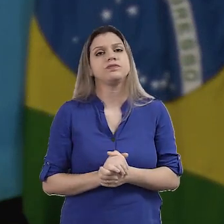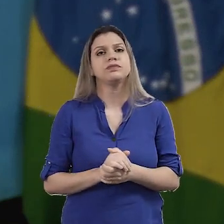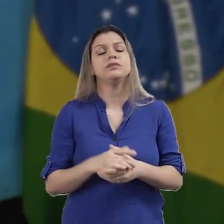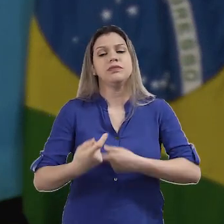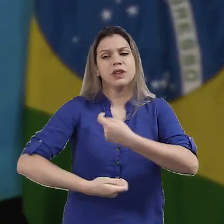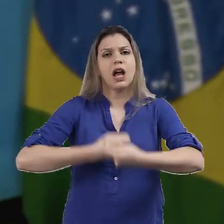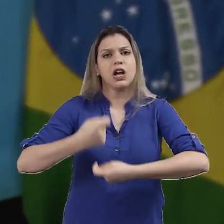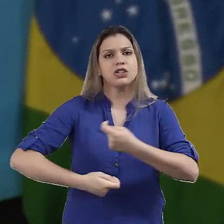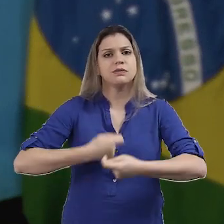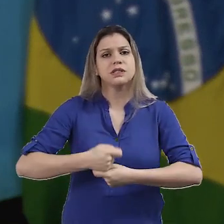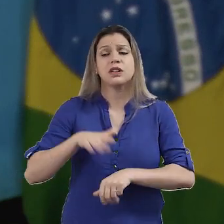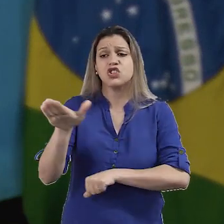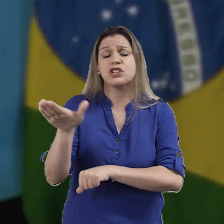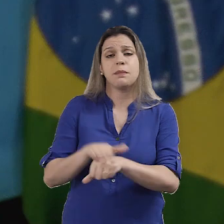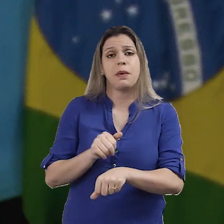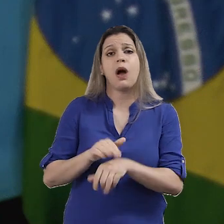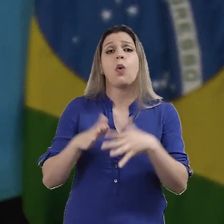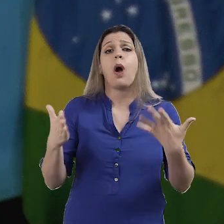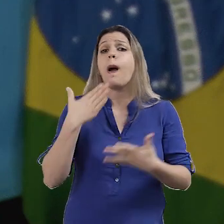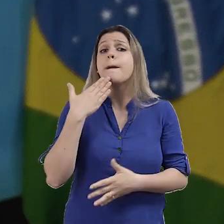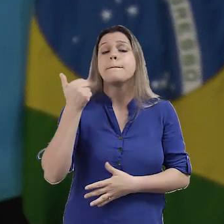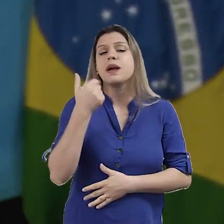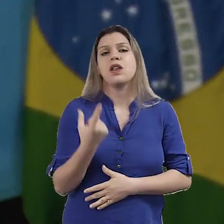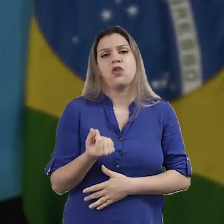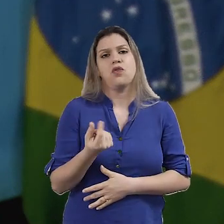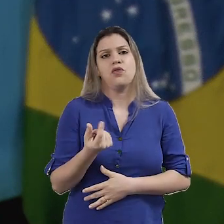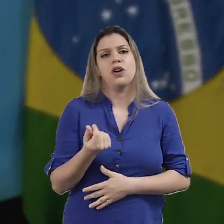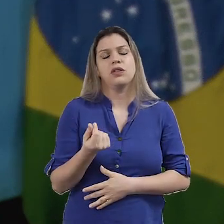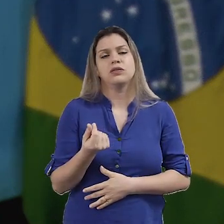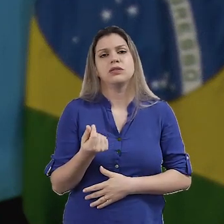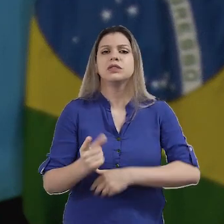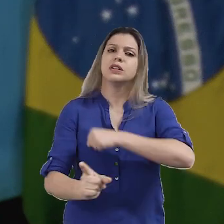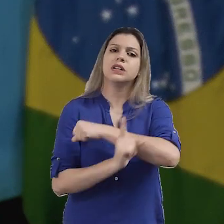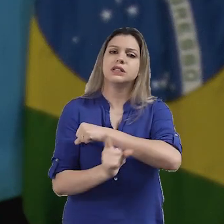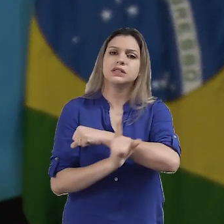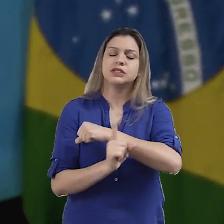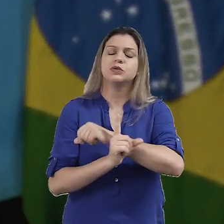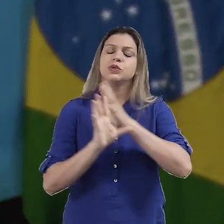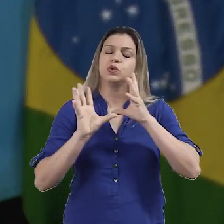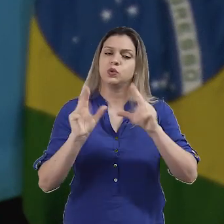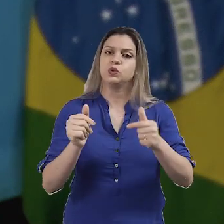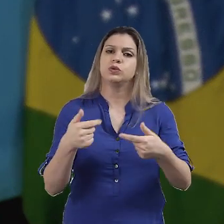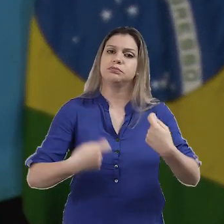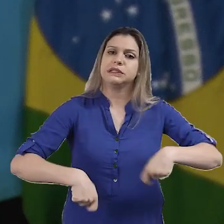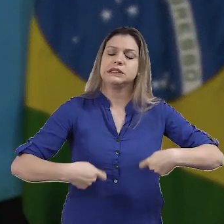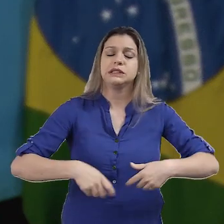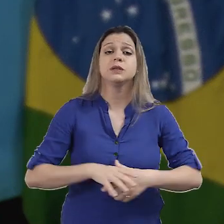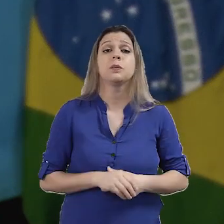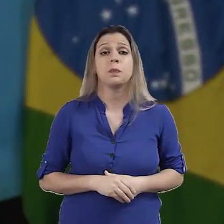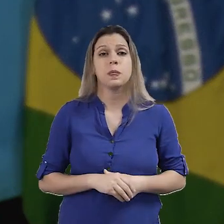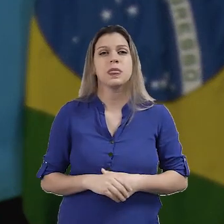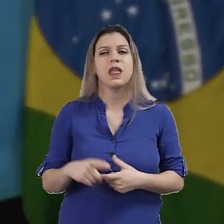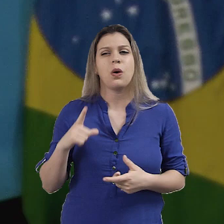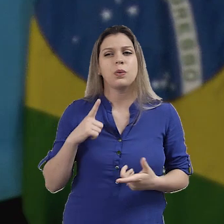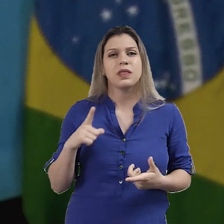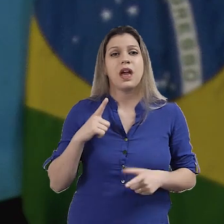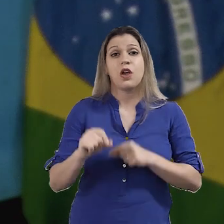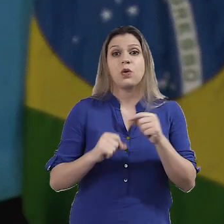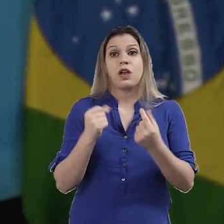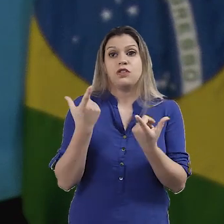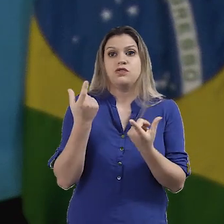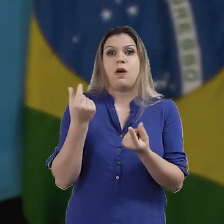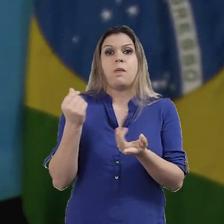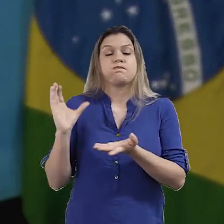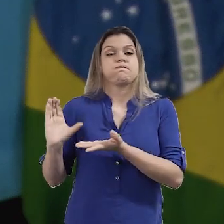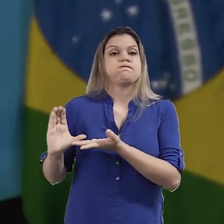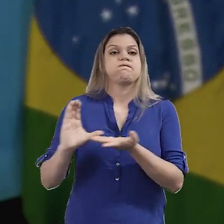a administração vai contratar aquela que tiver o melhor preço que atenda aos requisitos que o órgão precisa. Então, como isso movimenta